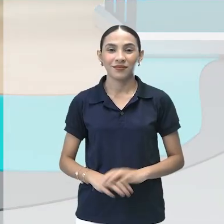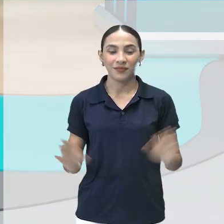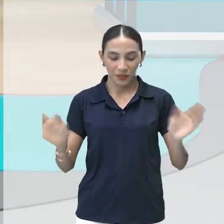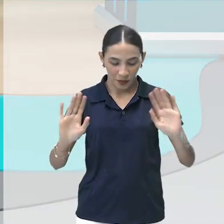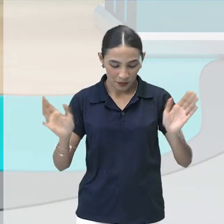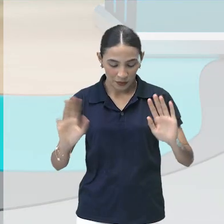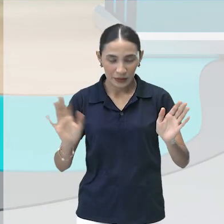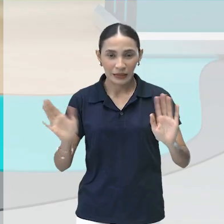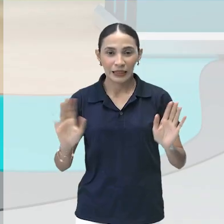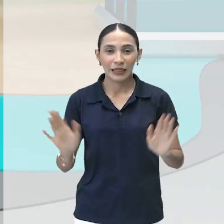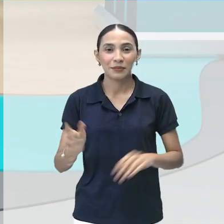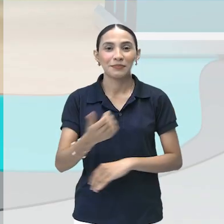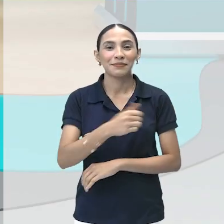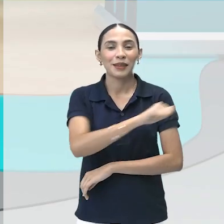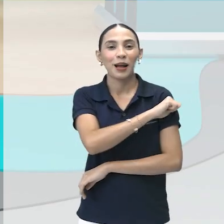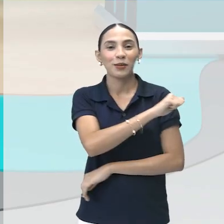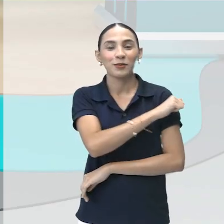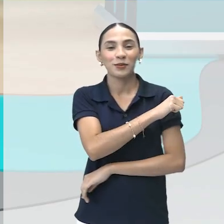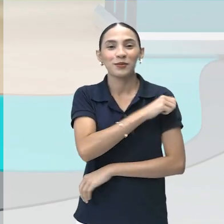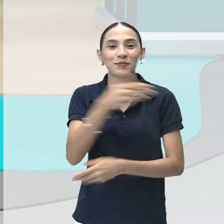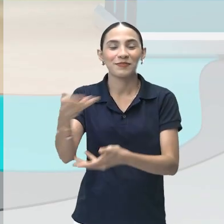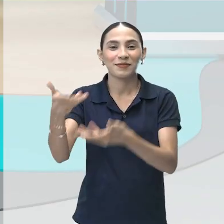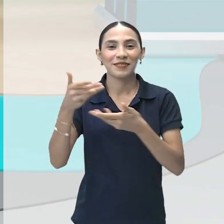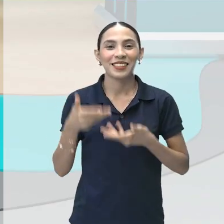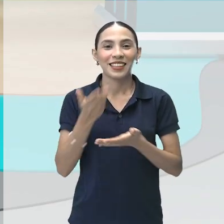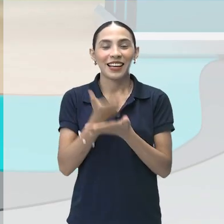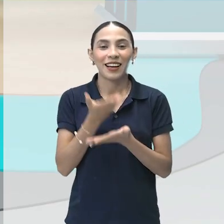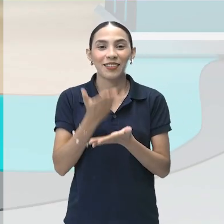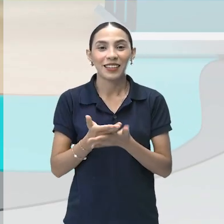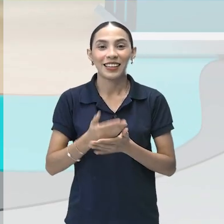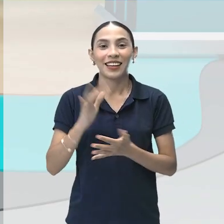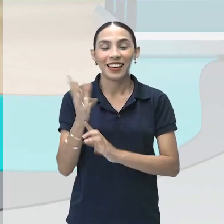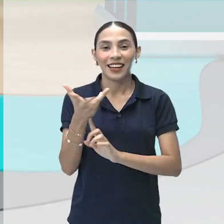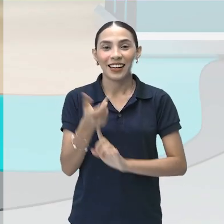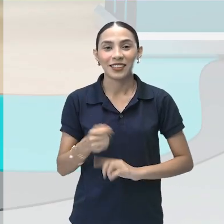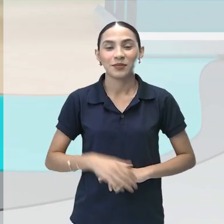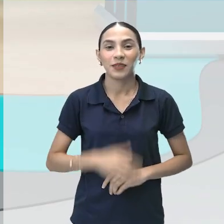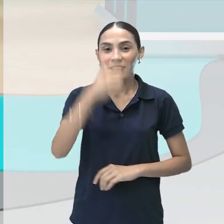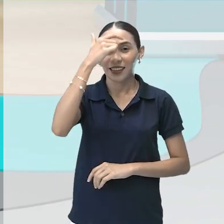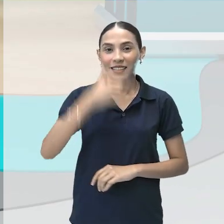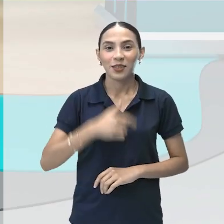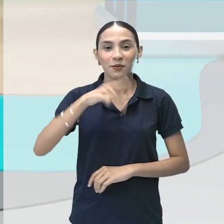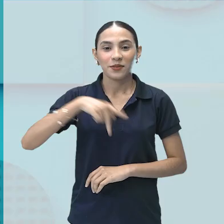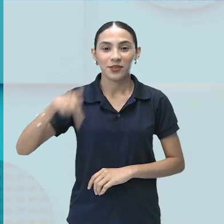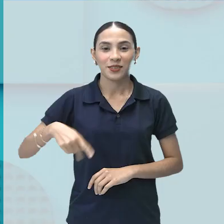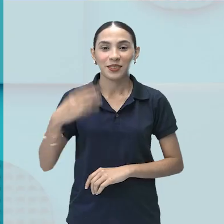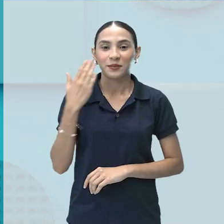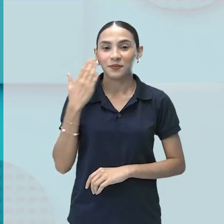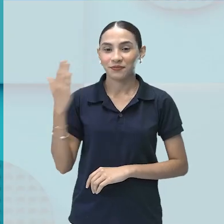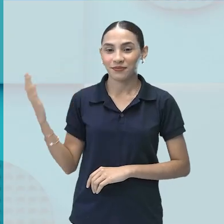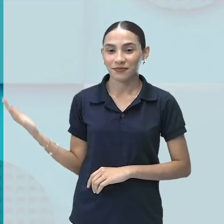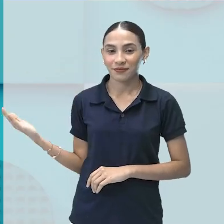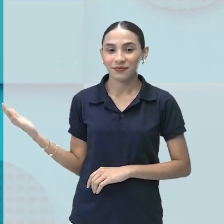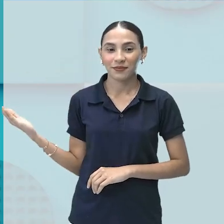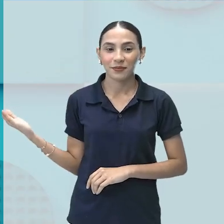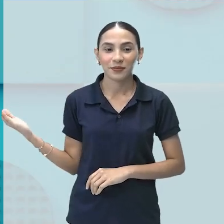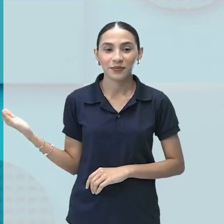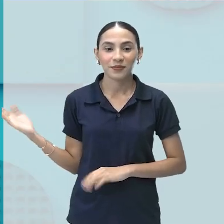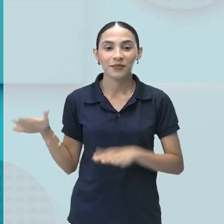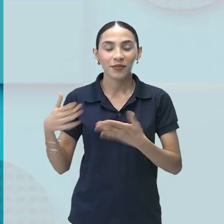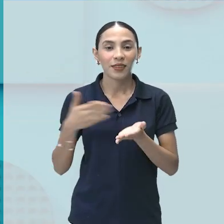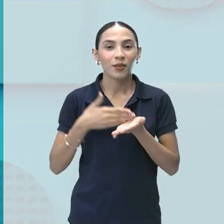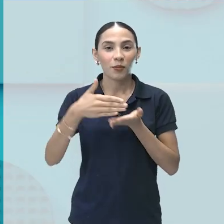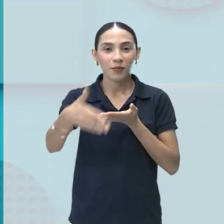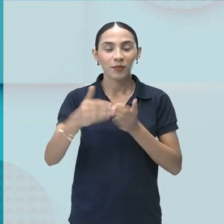Olá, nono ano, sejam bem-vindos a mais uma aula de artes. Eu sou a professora Arlene Azulay e